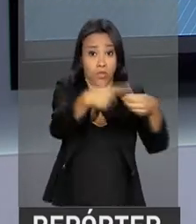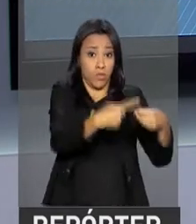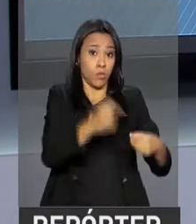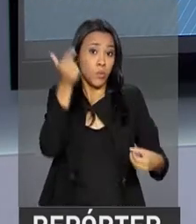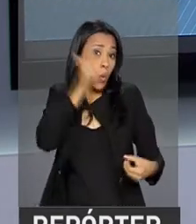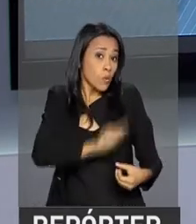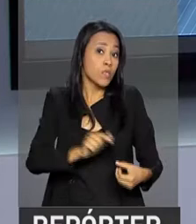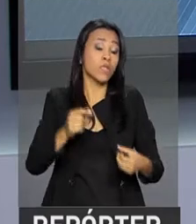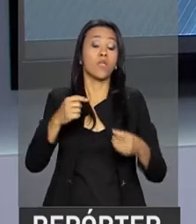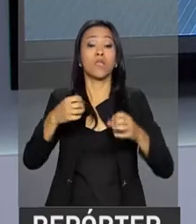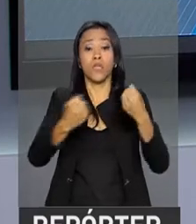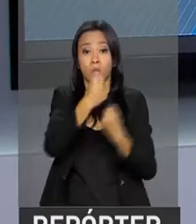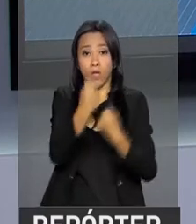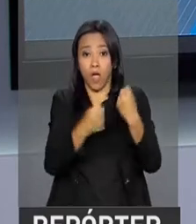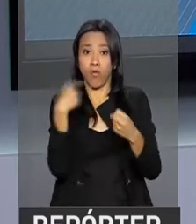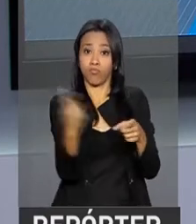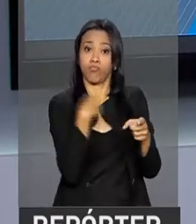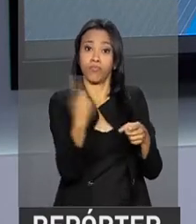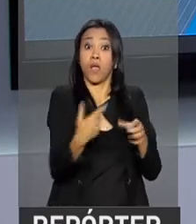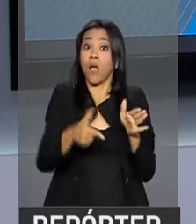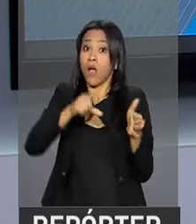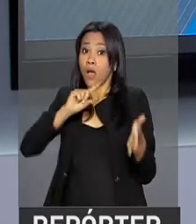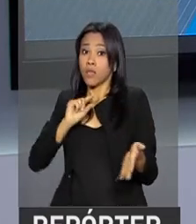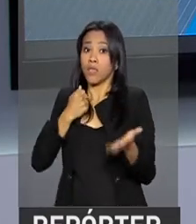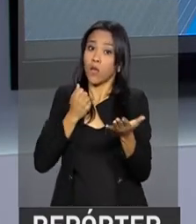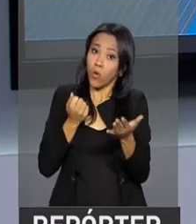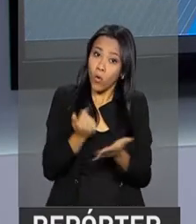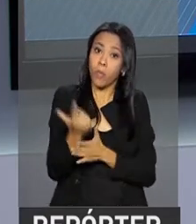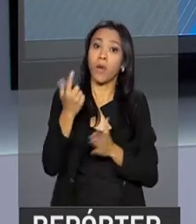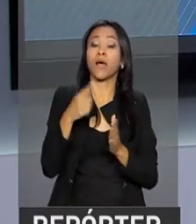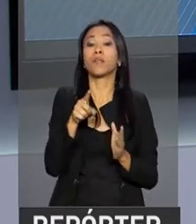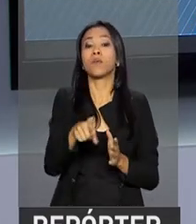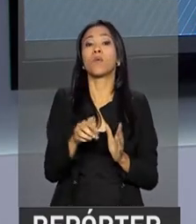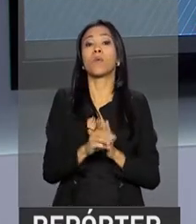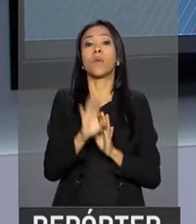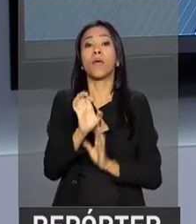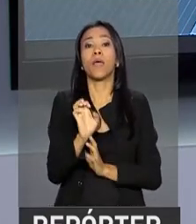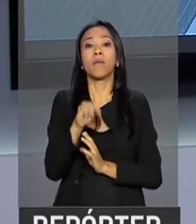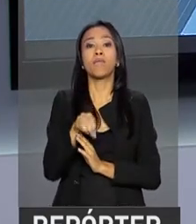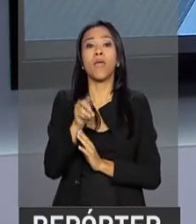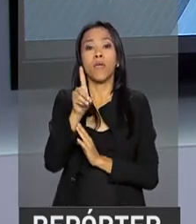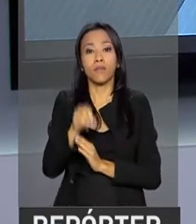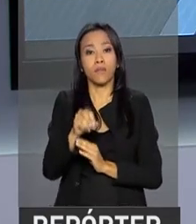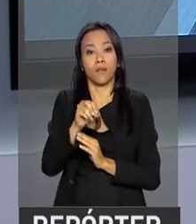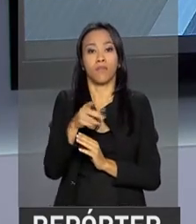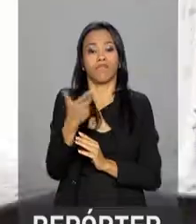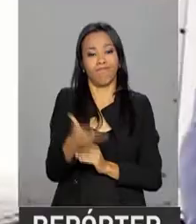ambulâncias. Antes, a compra era feita com recursos de emendas parlamentares do Orçamento da União.